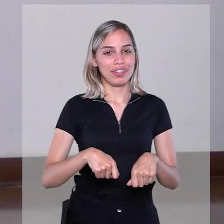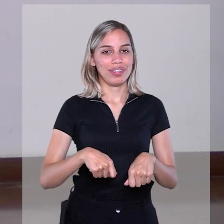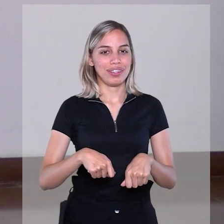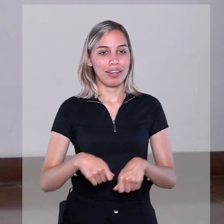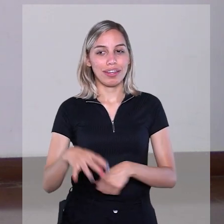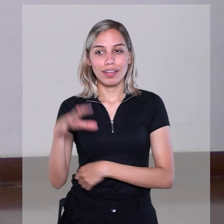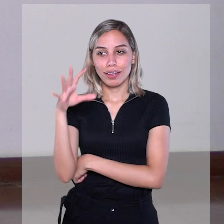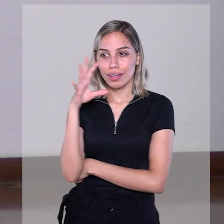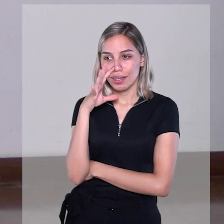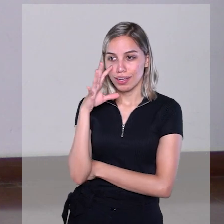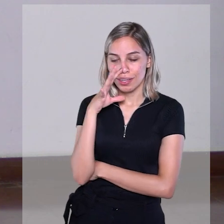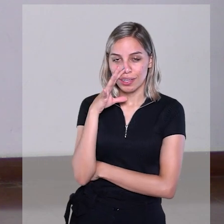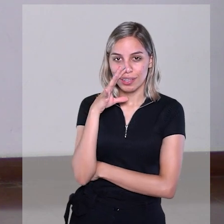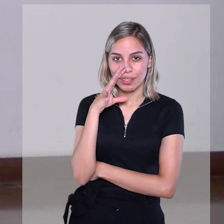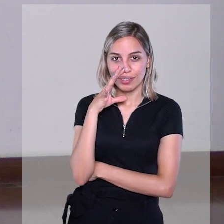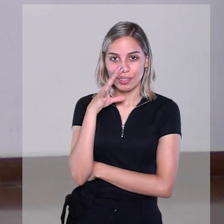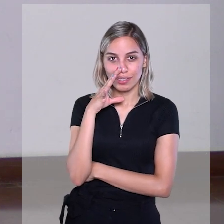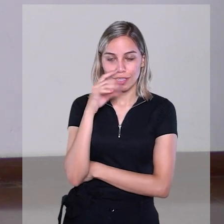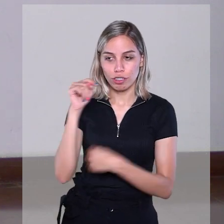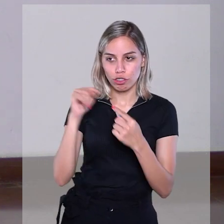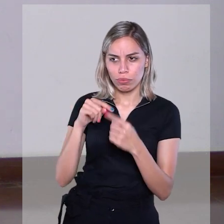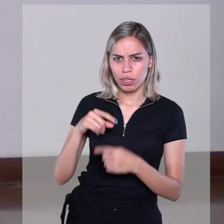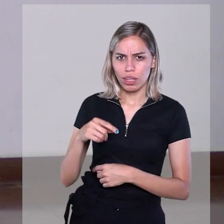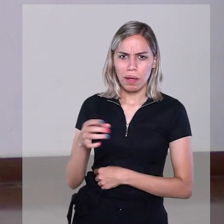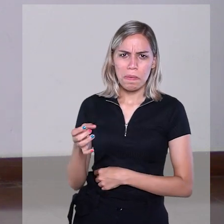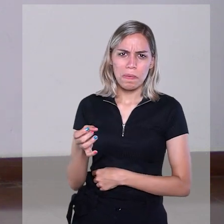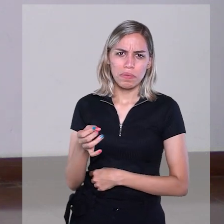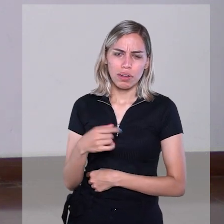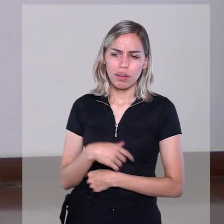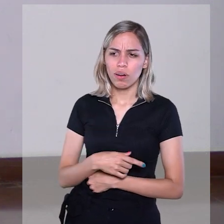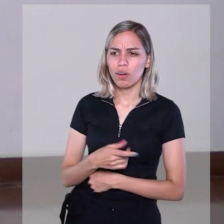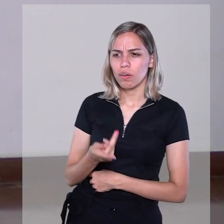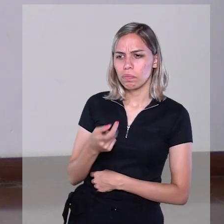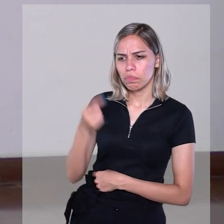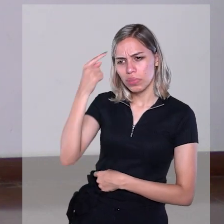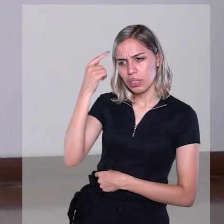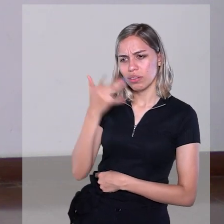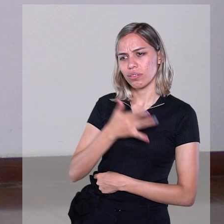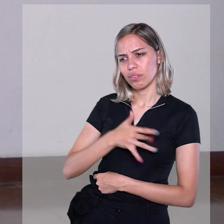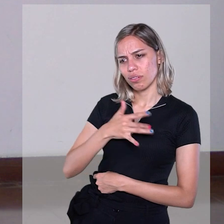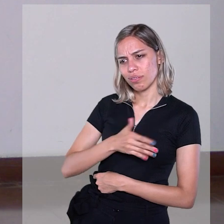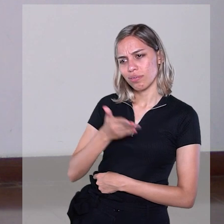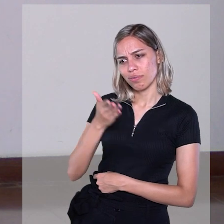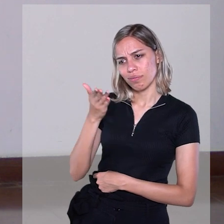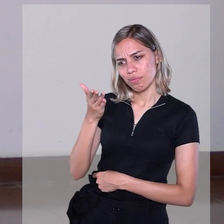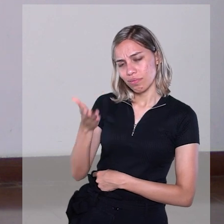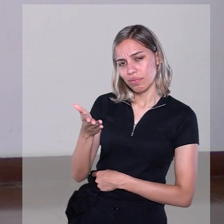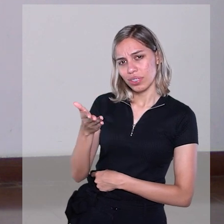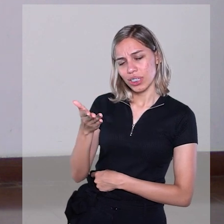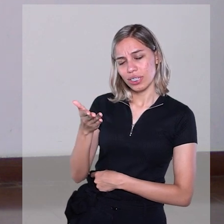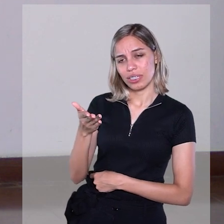autopiedade, sem nada, mas me veio um pavor de pensar que alguém tão novo pudesse passar por aquilo. Junto